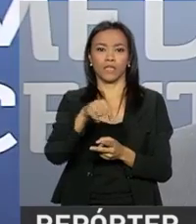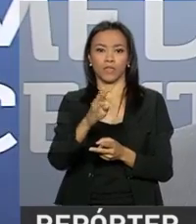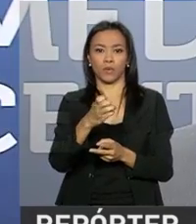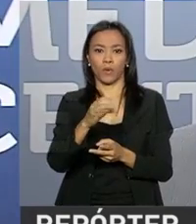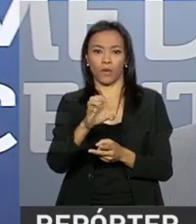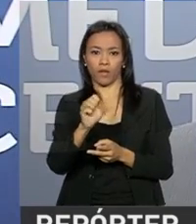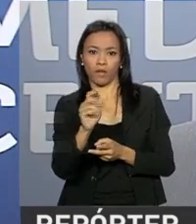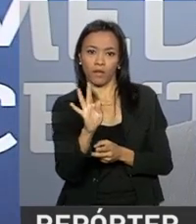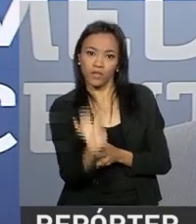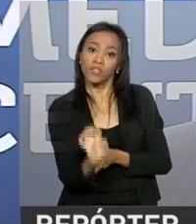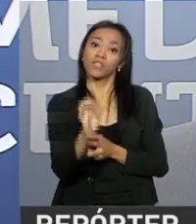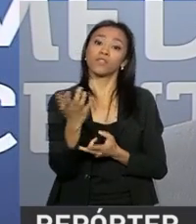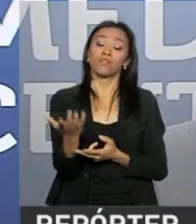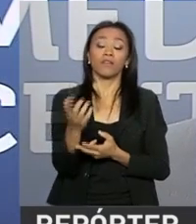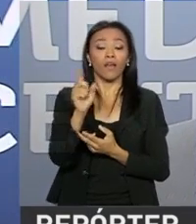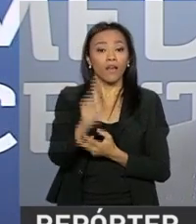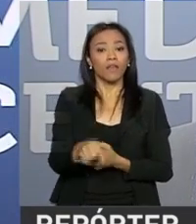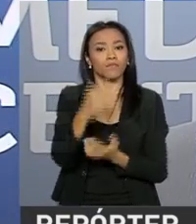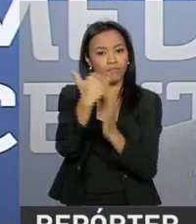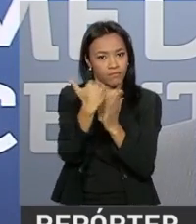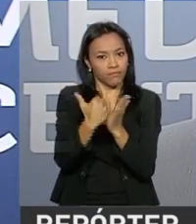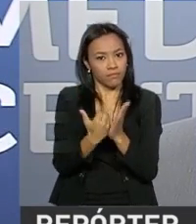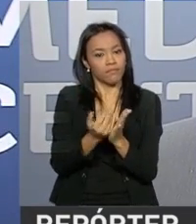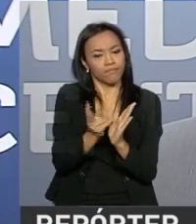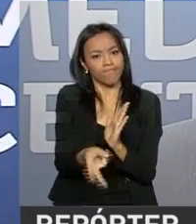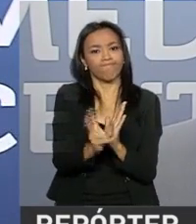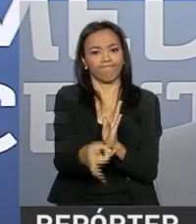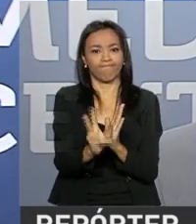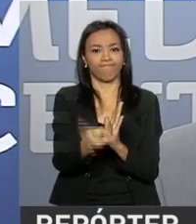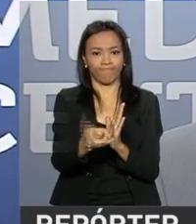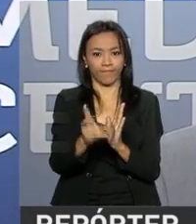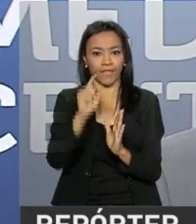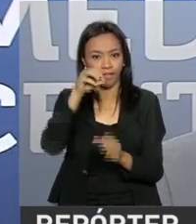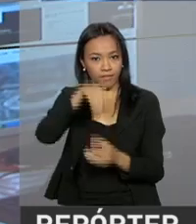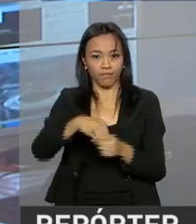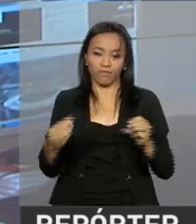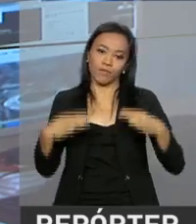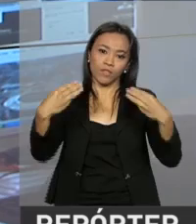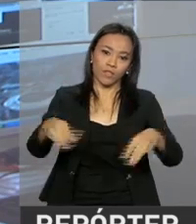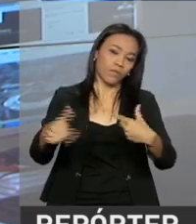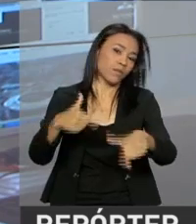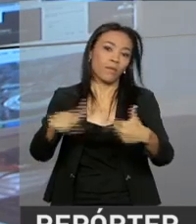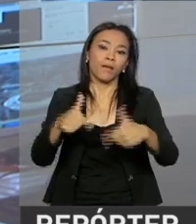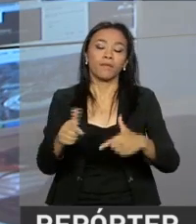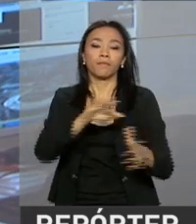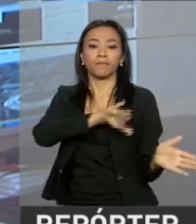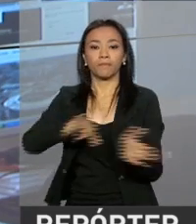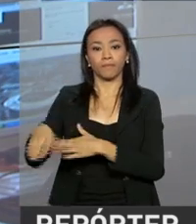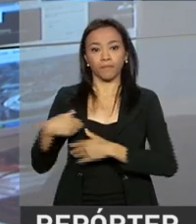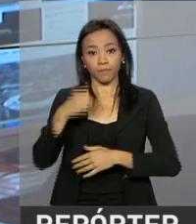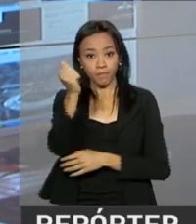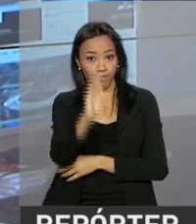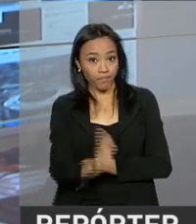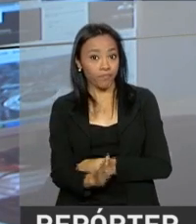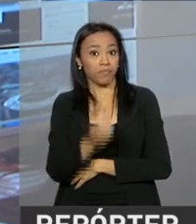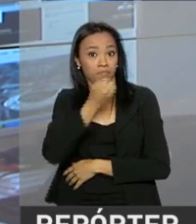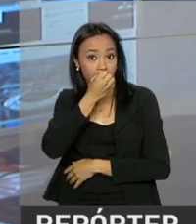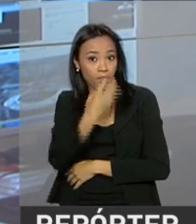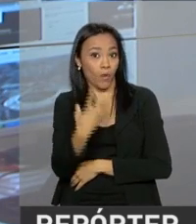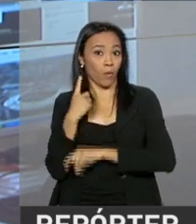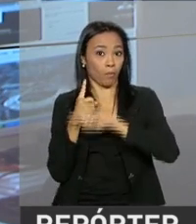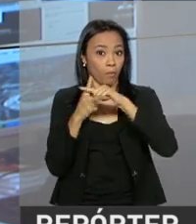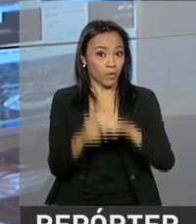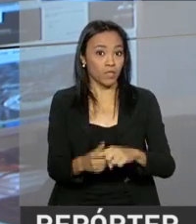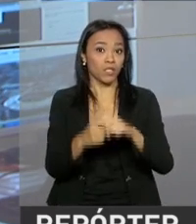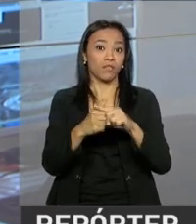um programa permanente do Ministério do Trabalho. O Brasil está com saldo positivo